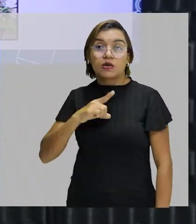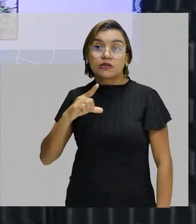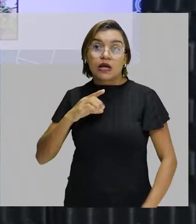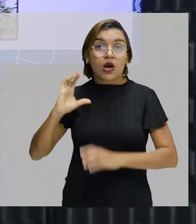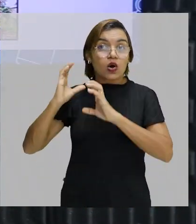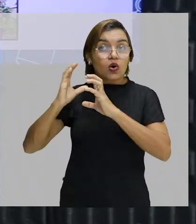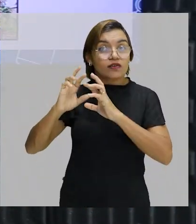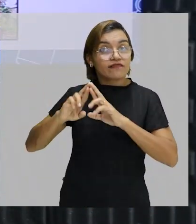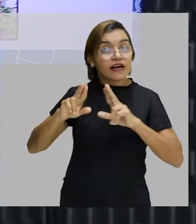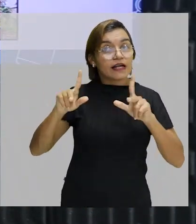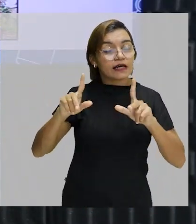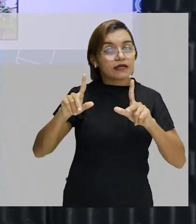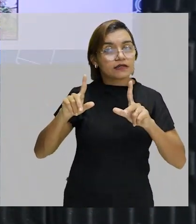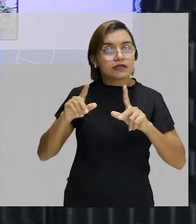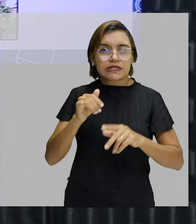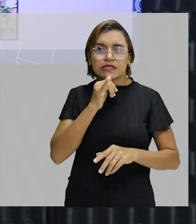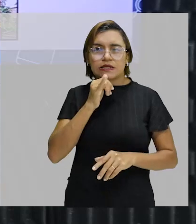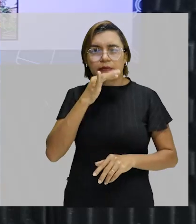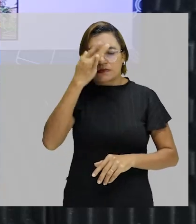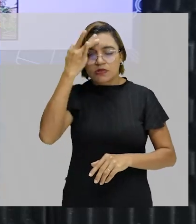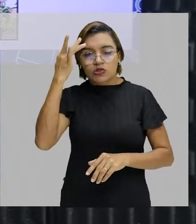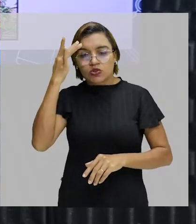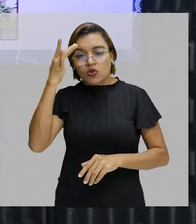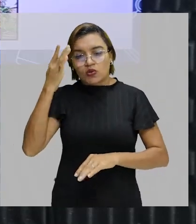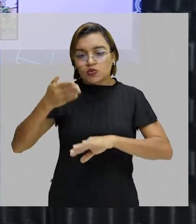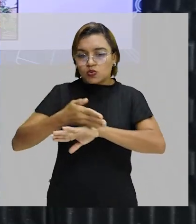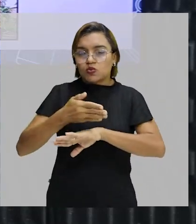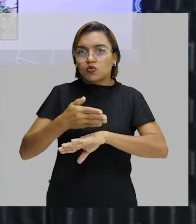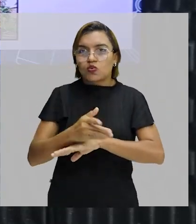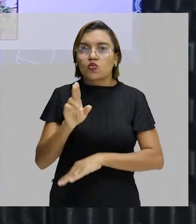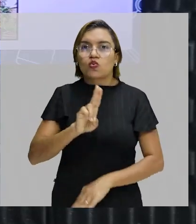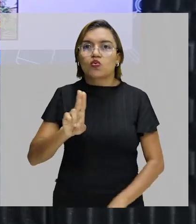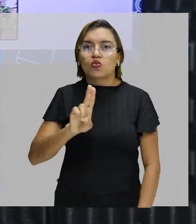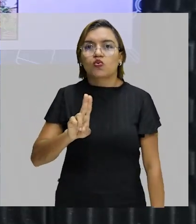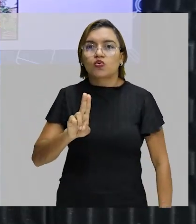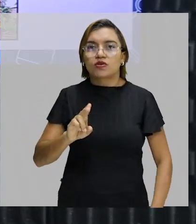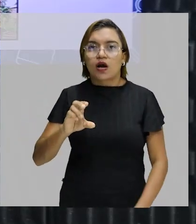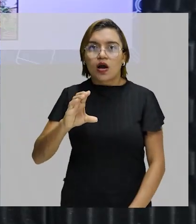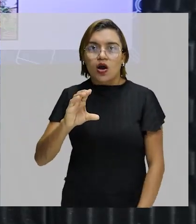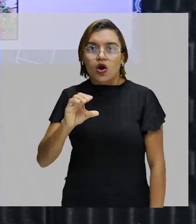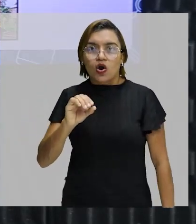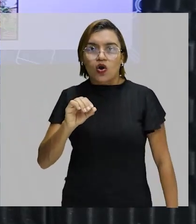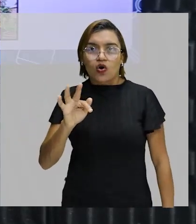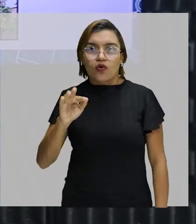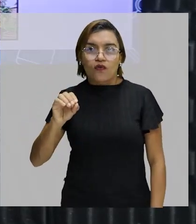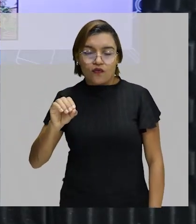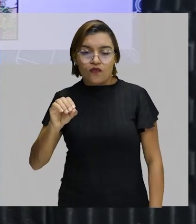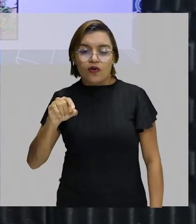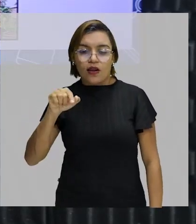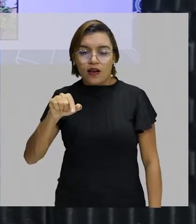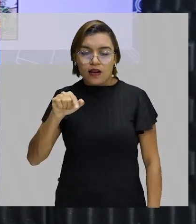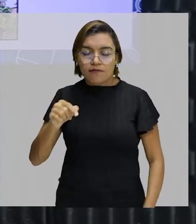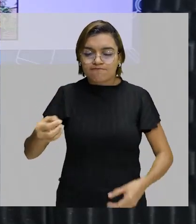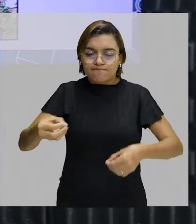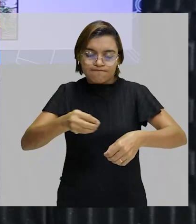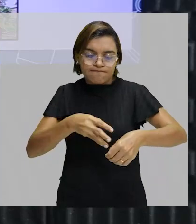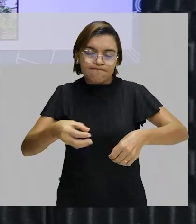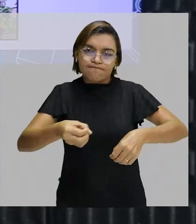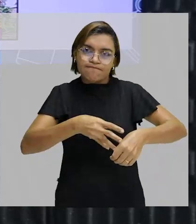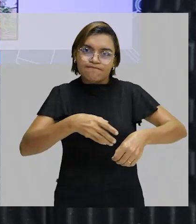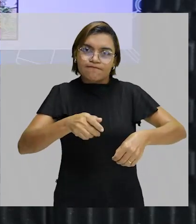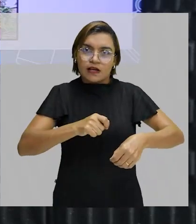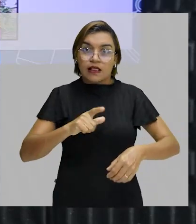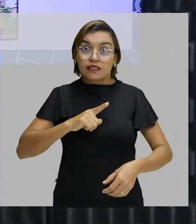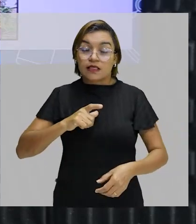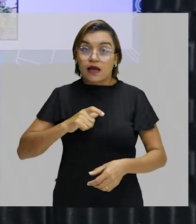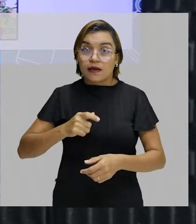aqui. Os participantes eles levam até um cofo, que é onde eles vão armazenando essas amêndoas, e a machadinha,